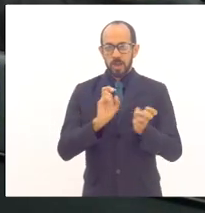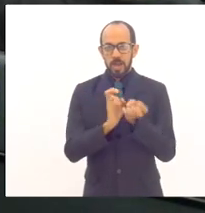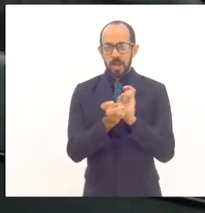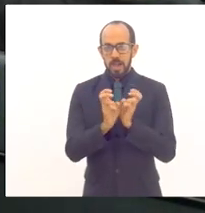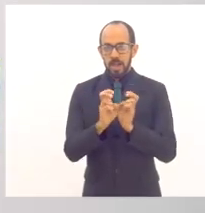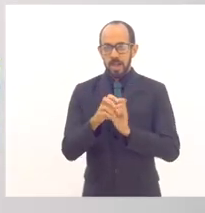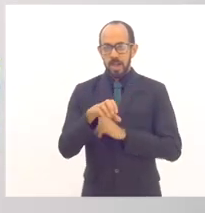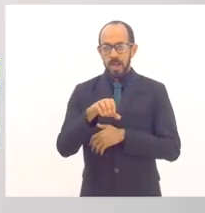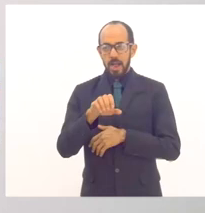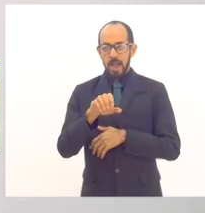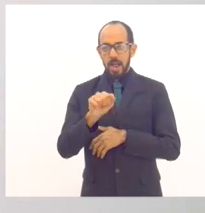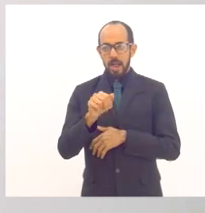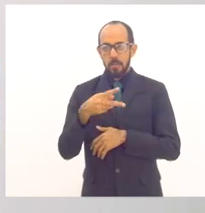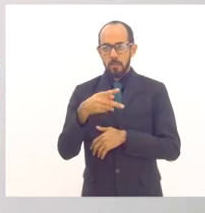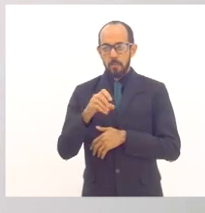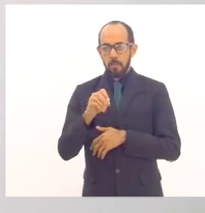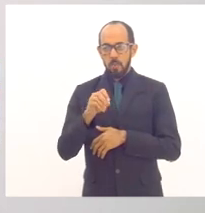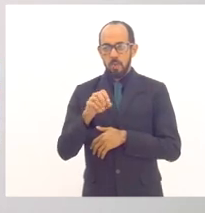mestre Silas.